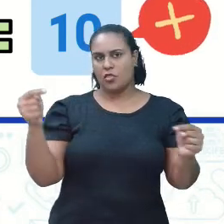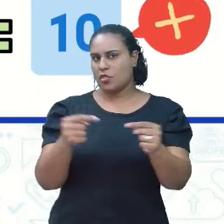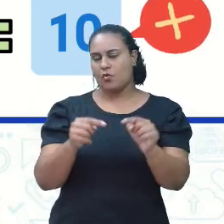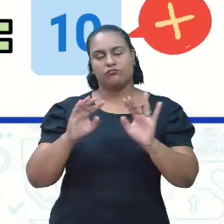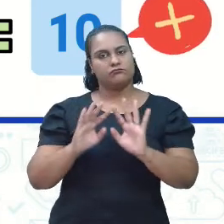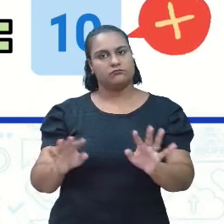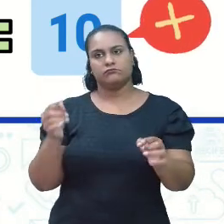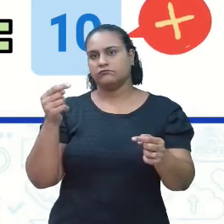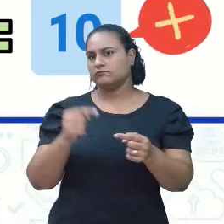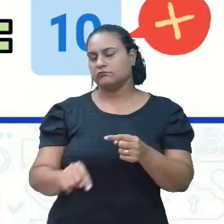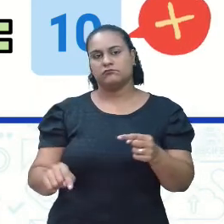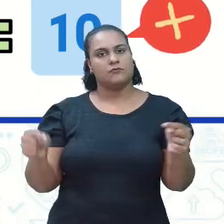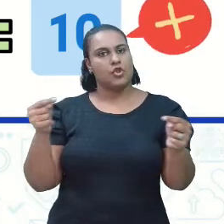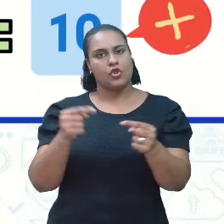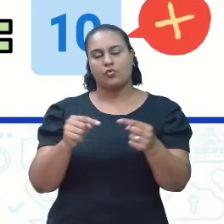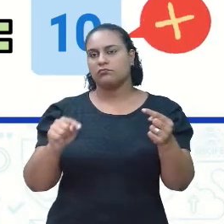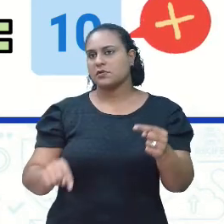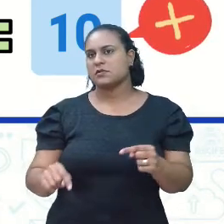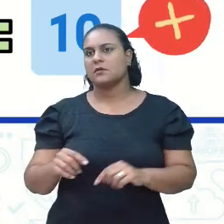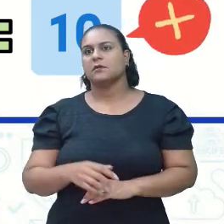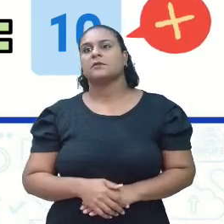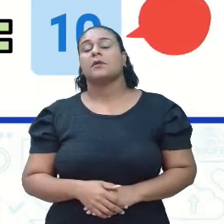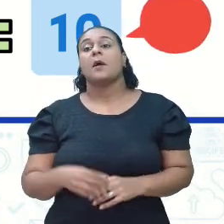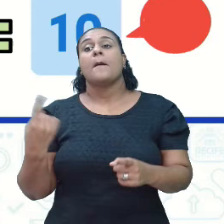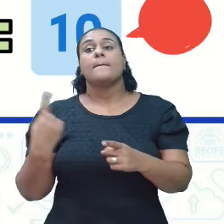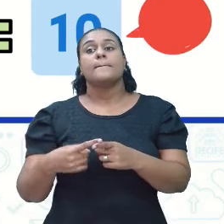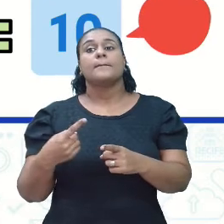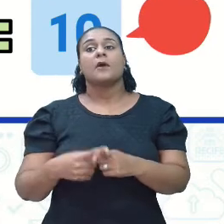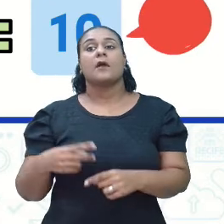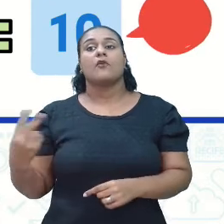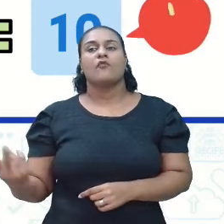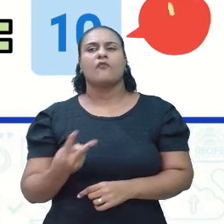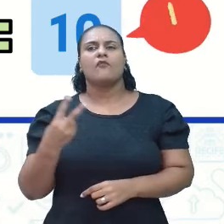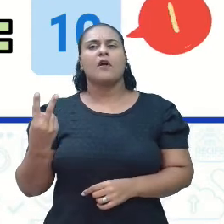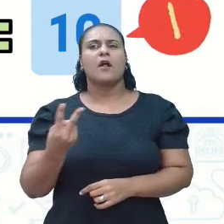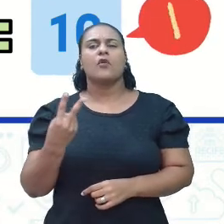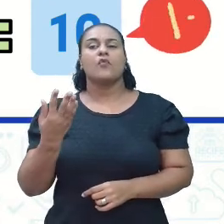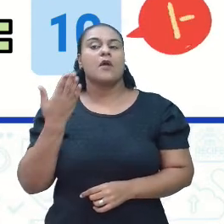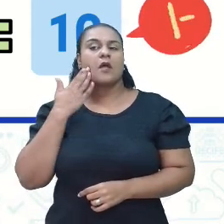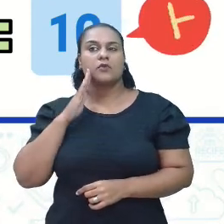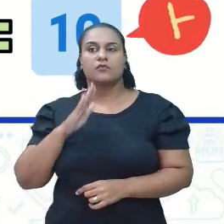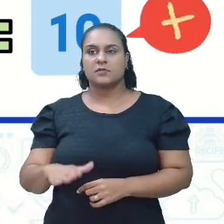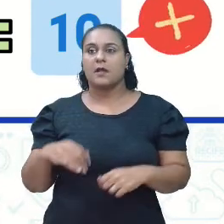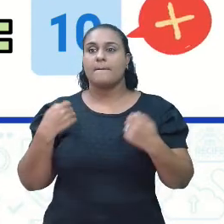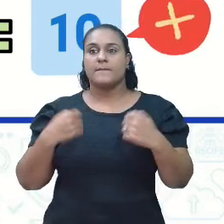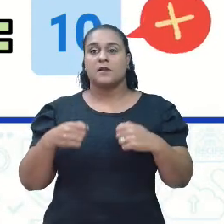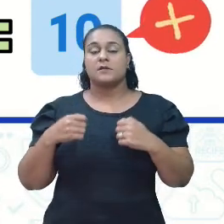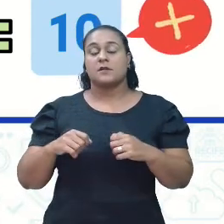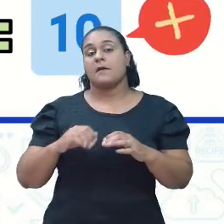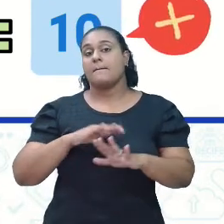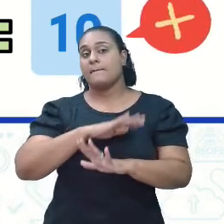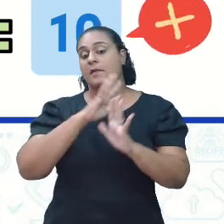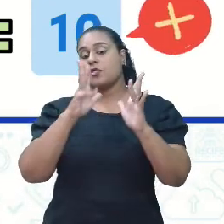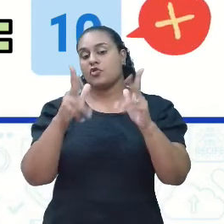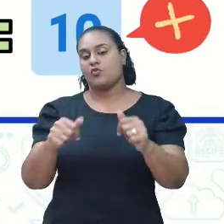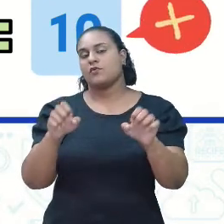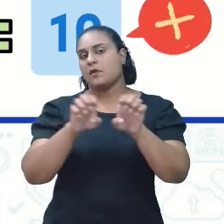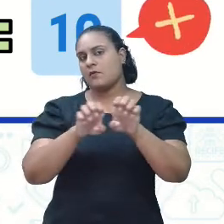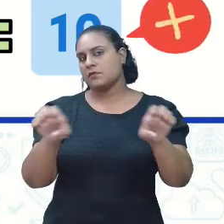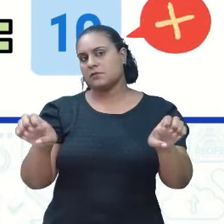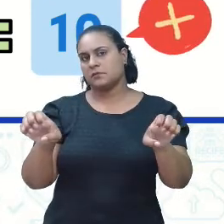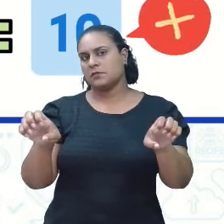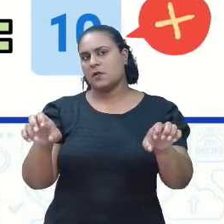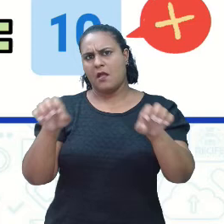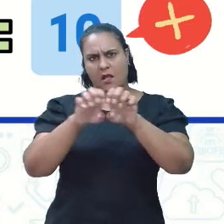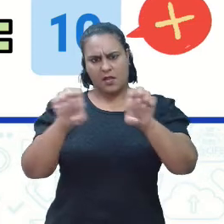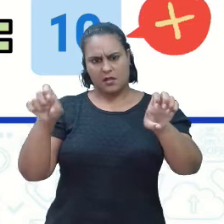A solução, ou seja, o valor desconhecido, ele tem que servir para todas as equações do sistema. Não pode valer